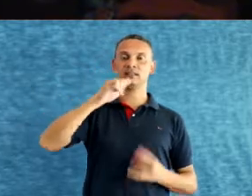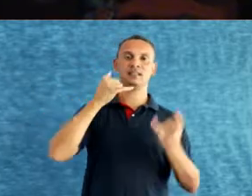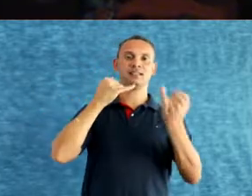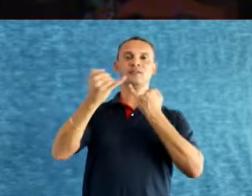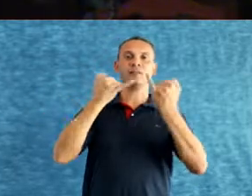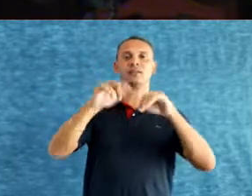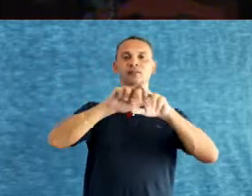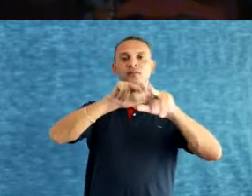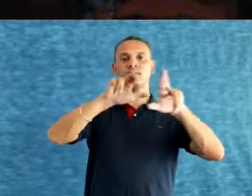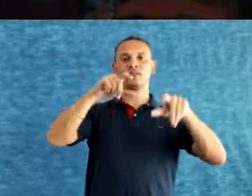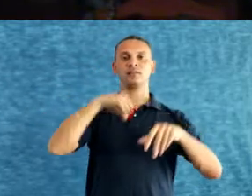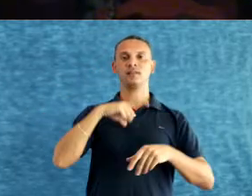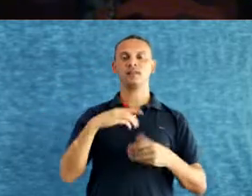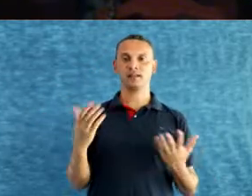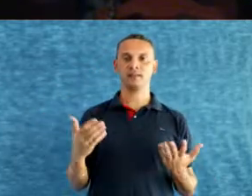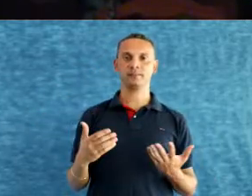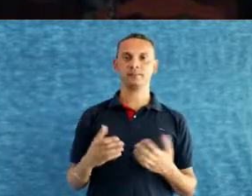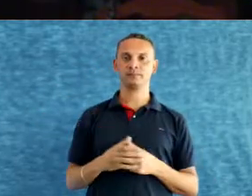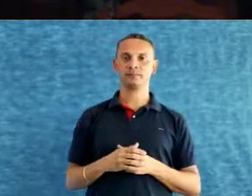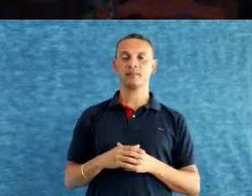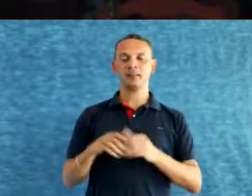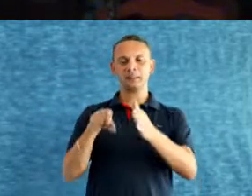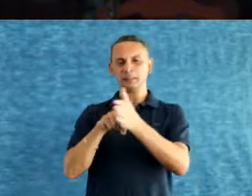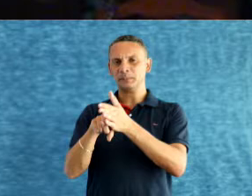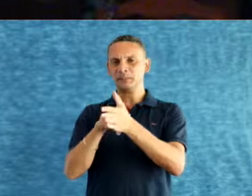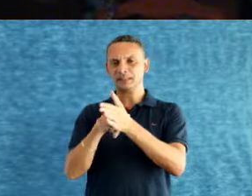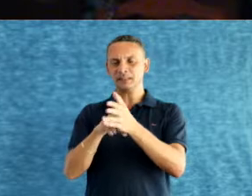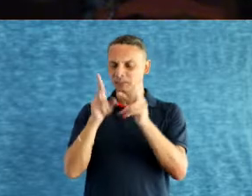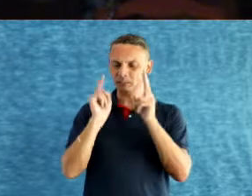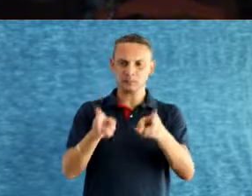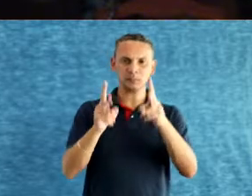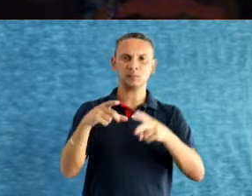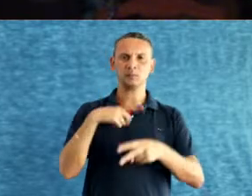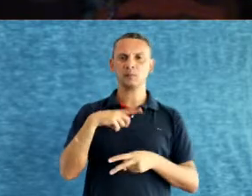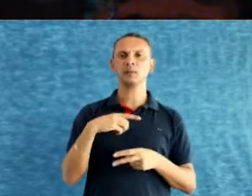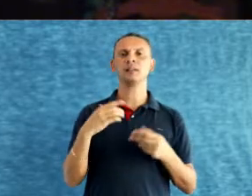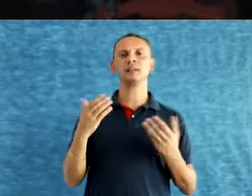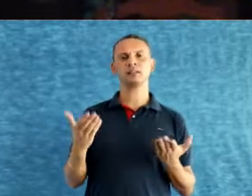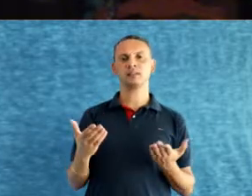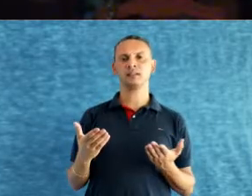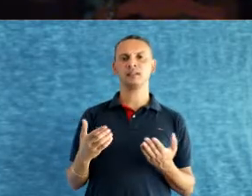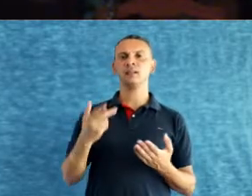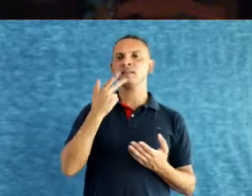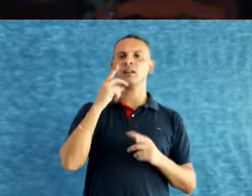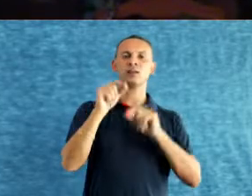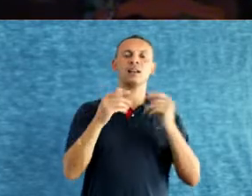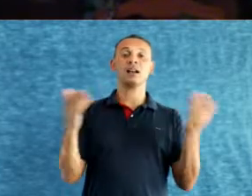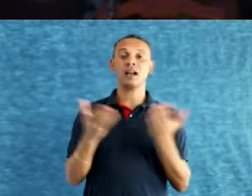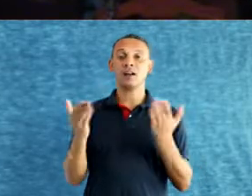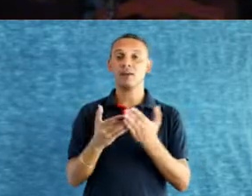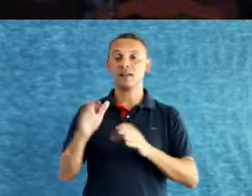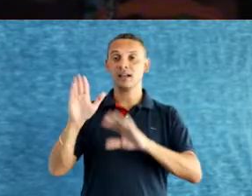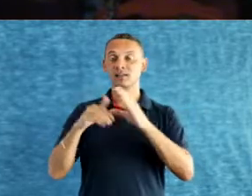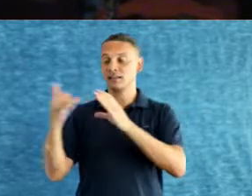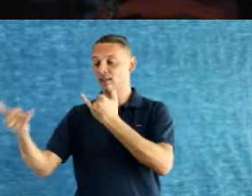era Nízia Floresta, hoje era o sítio, o lugarzinho onde ela nasceu. Mas as terras da família, as terras da mãe dela,